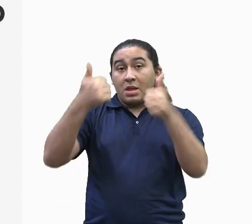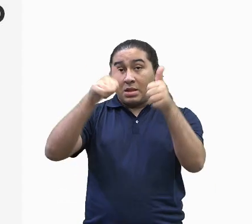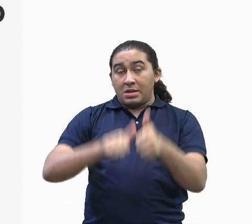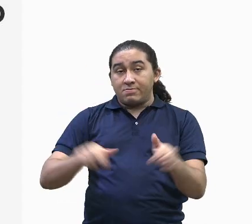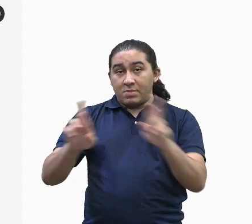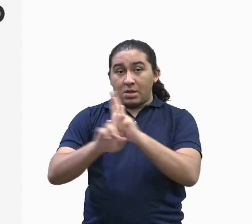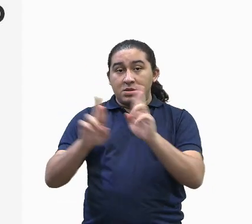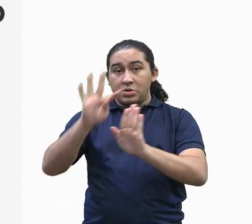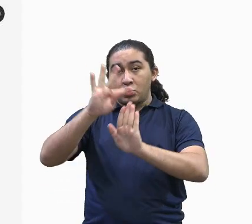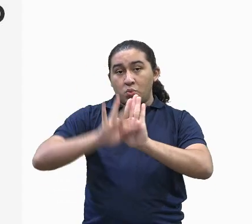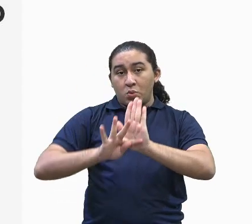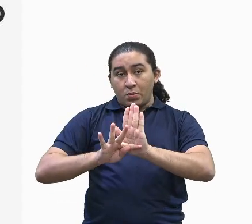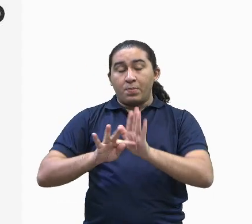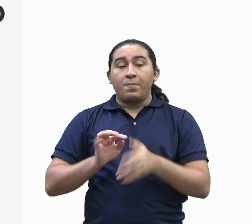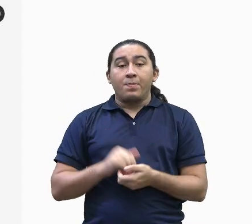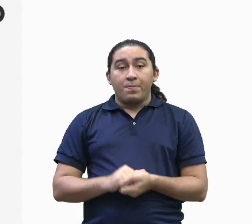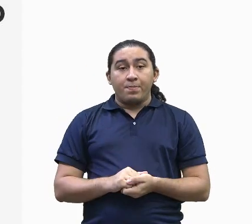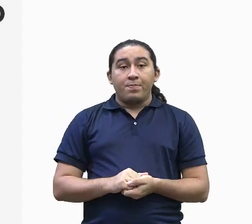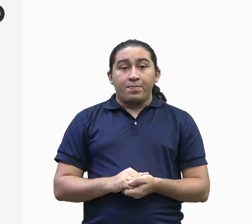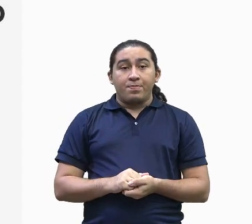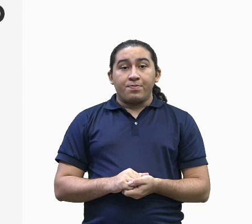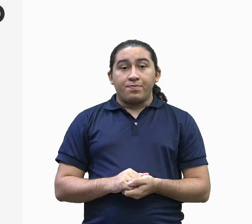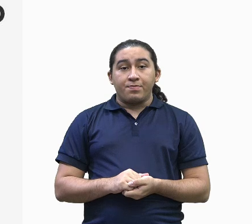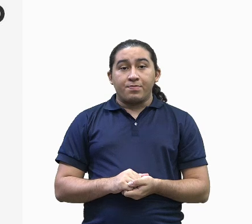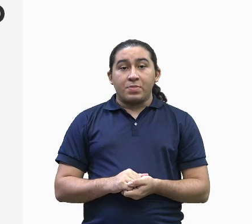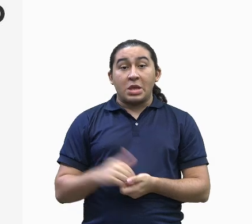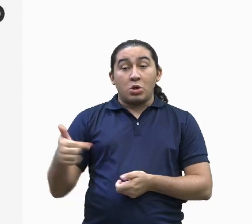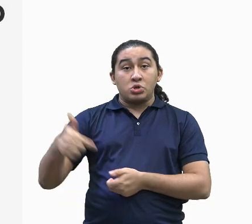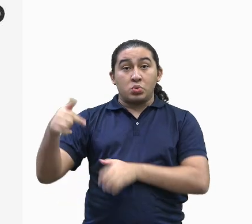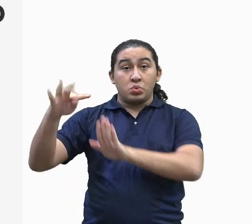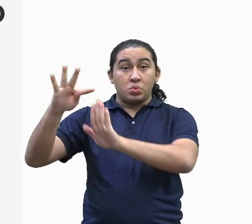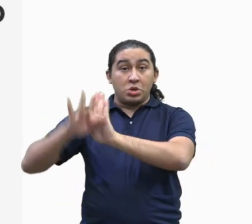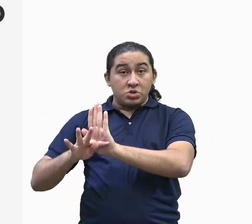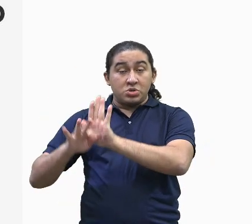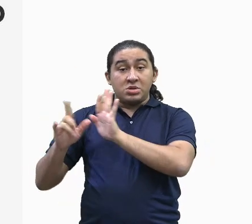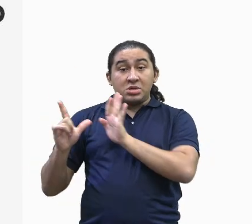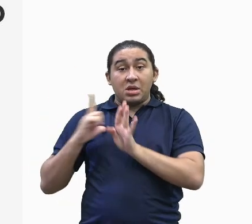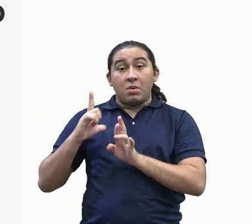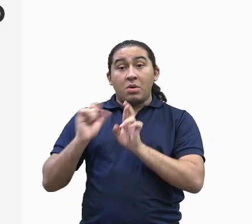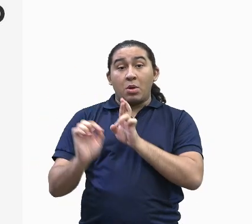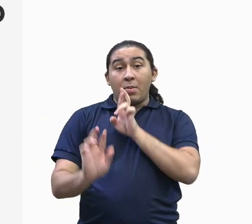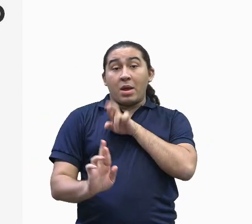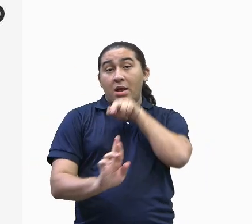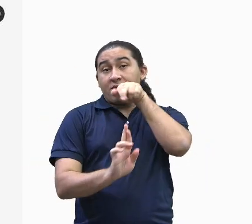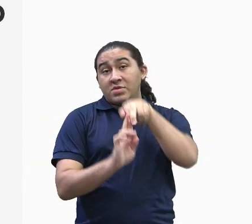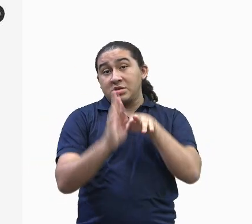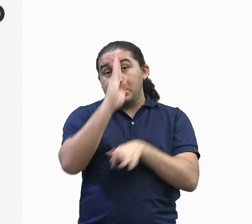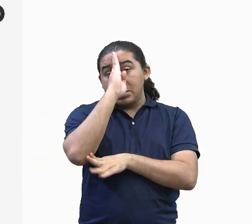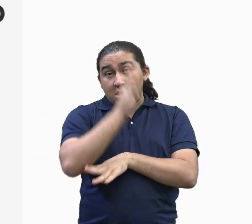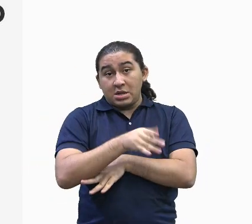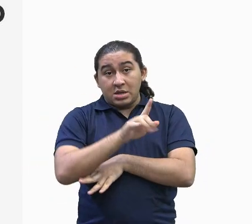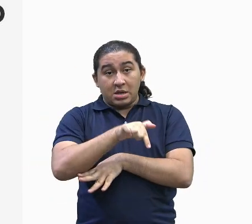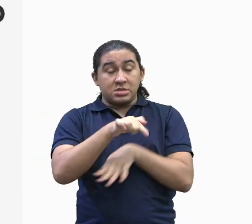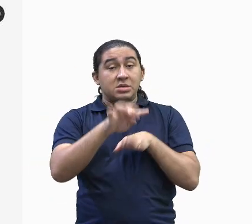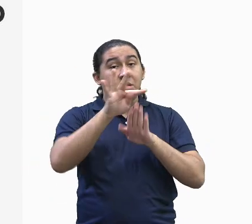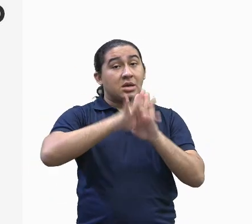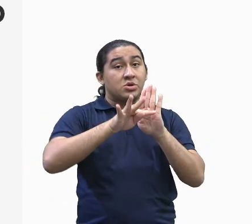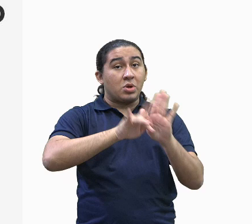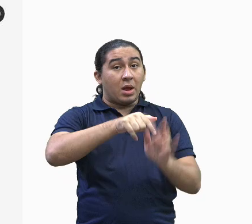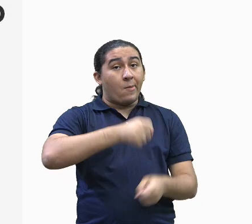intertextualidade. O segundo texto, né, faz uma referência direta